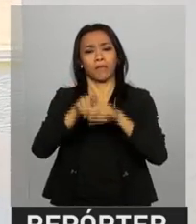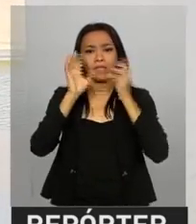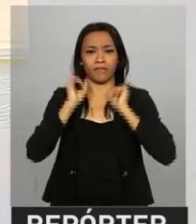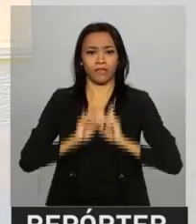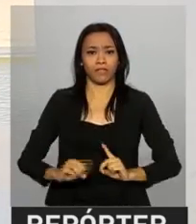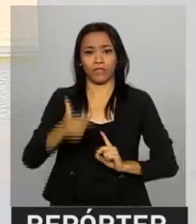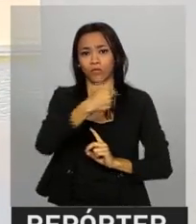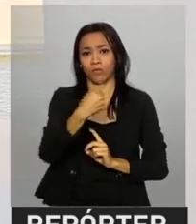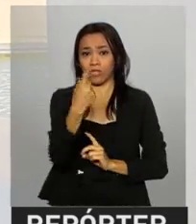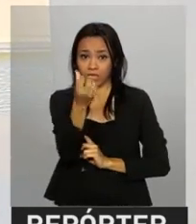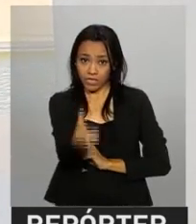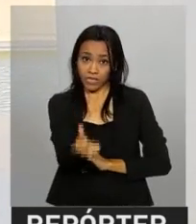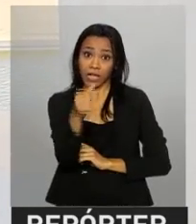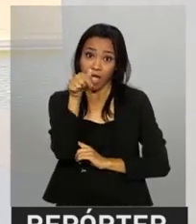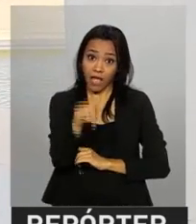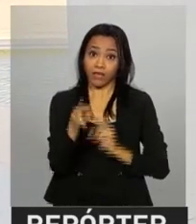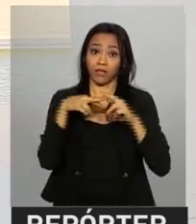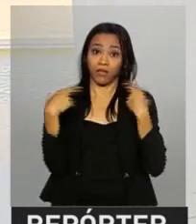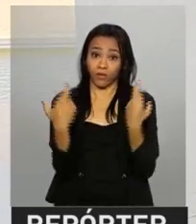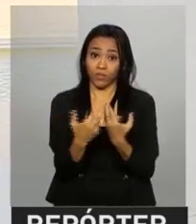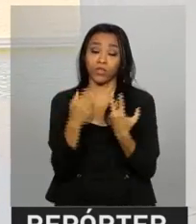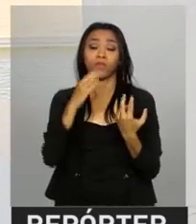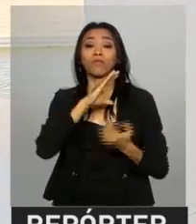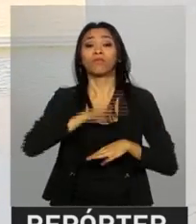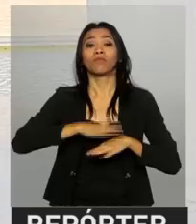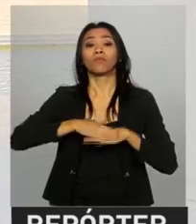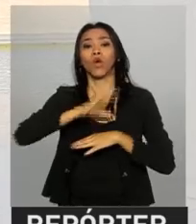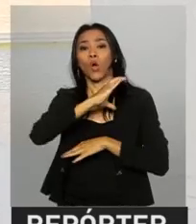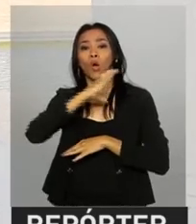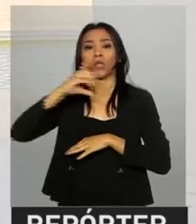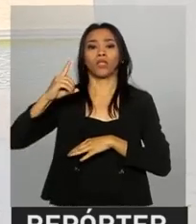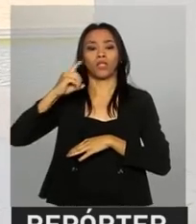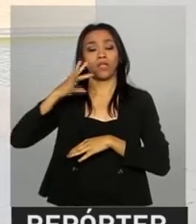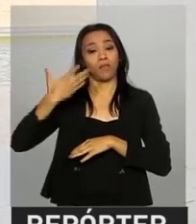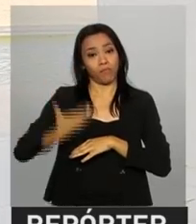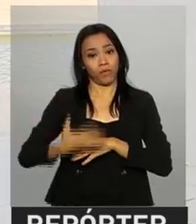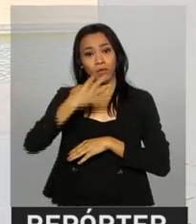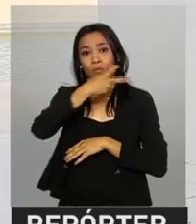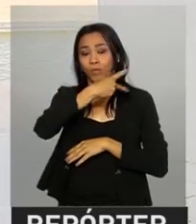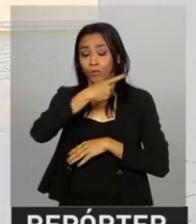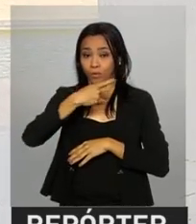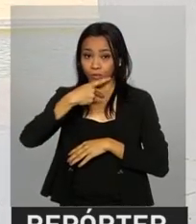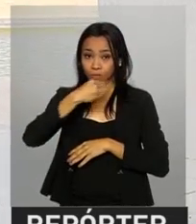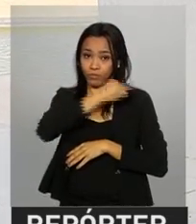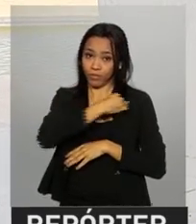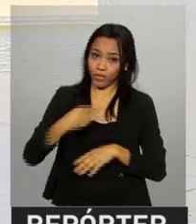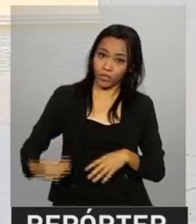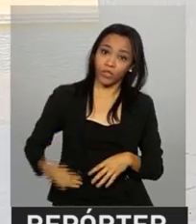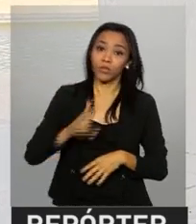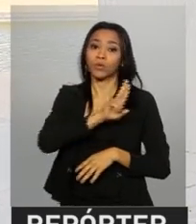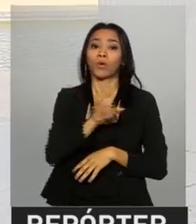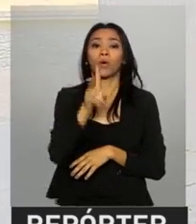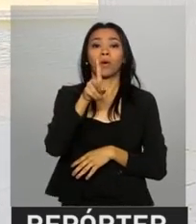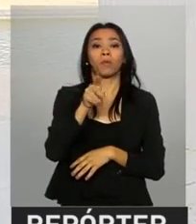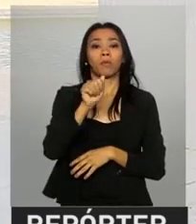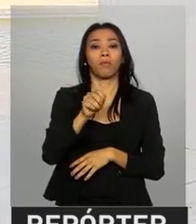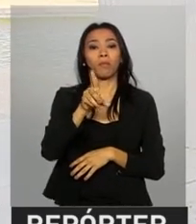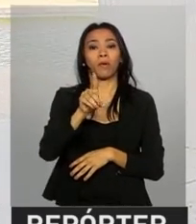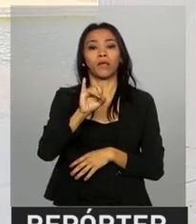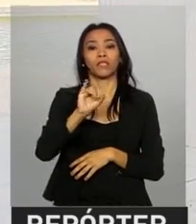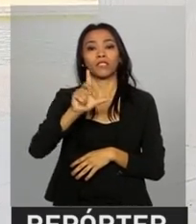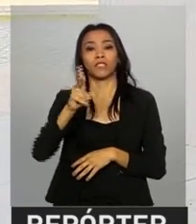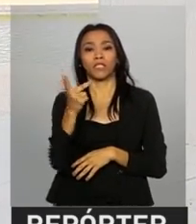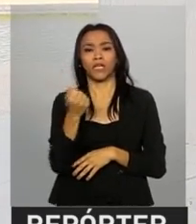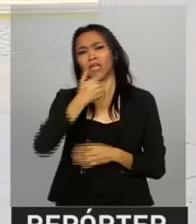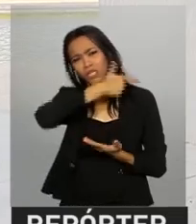de 2016. Essa reunião vai ser coordenada pelo ministro da Casa Civil, Eliseu Padilha, e entre outras autoridades, está